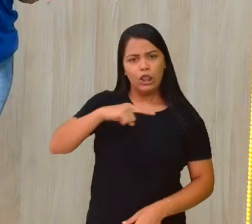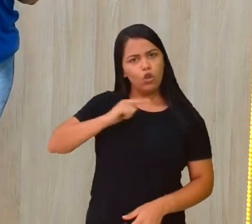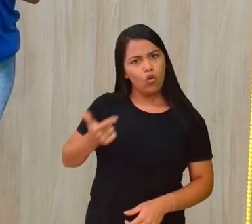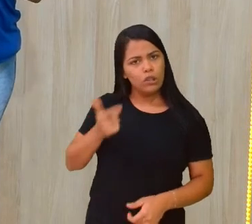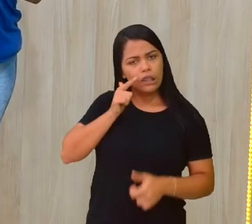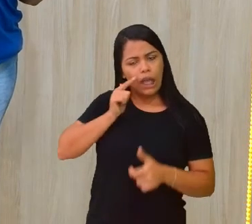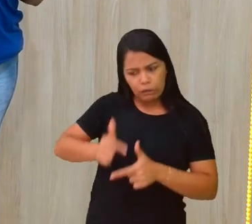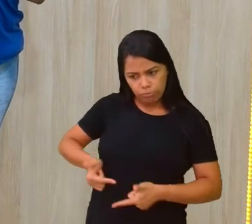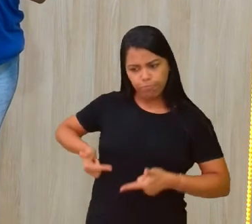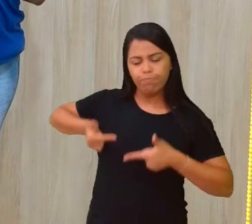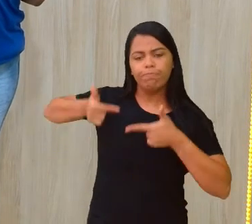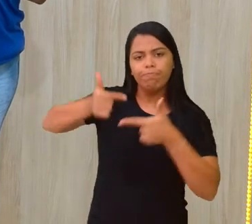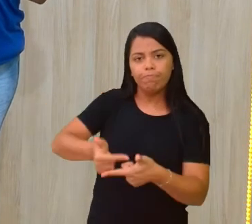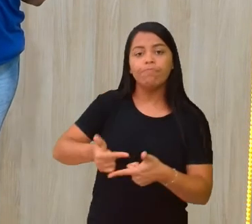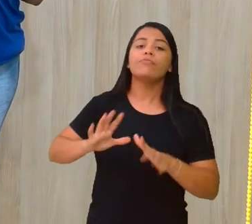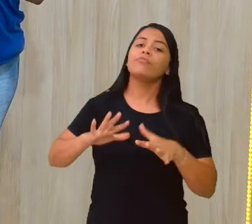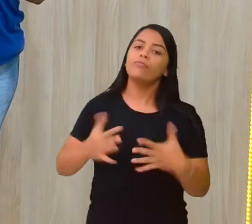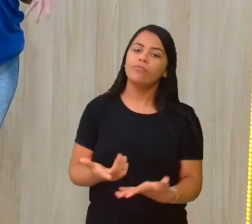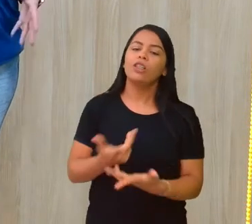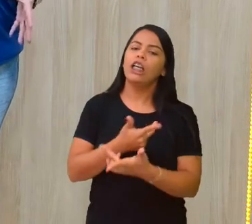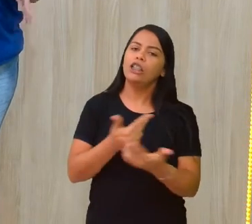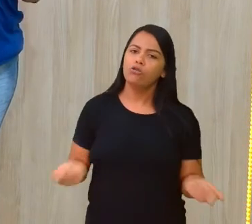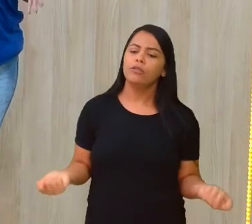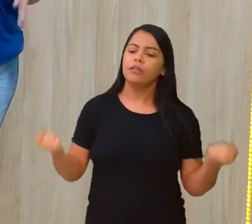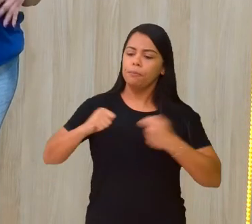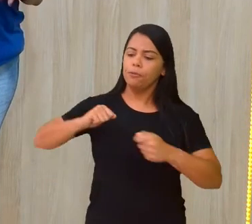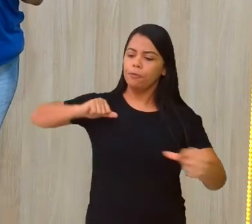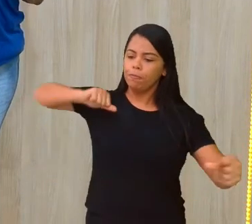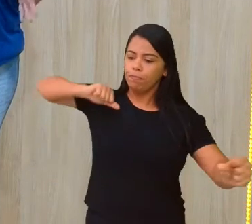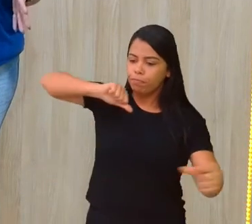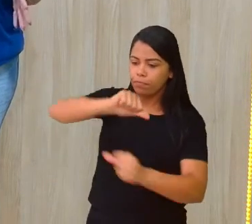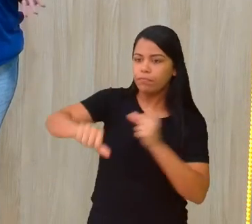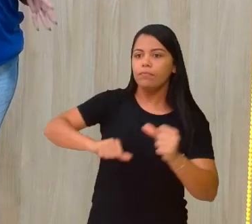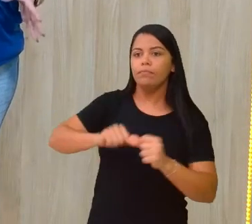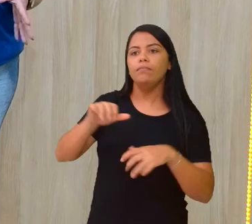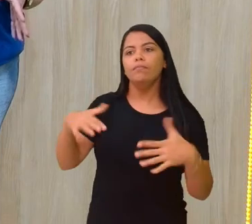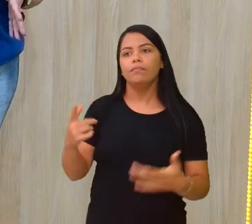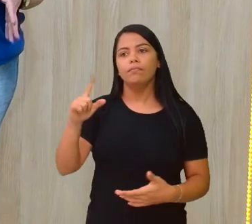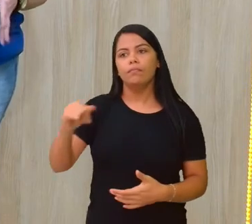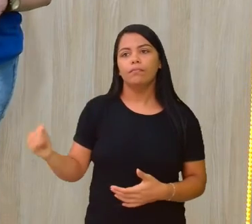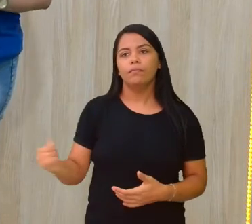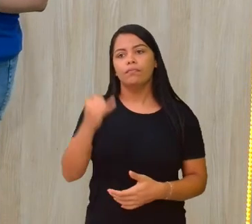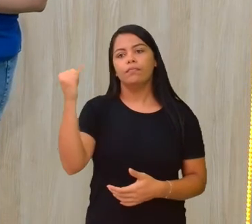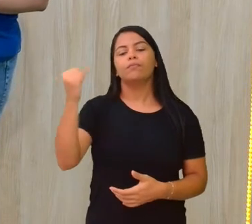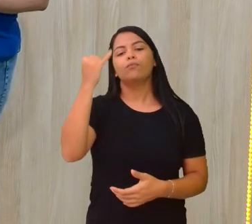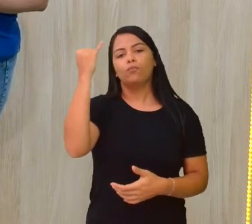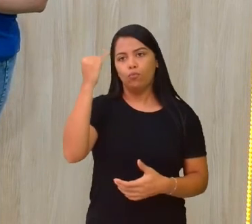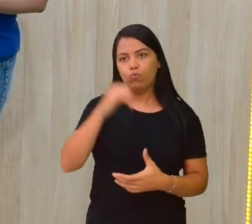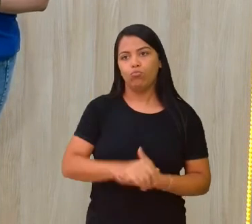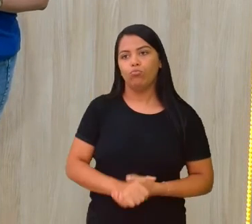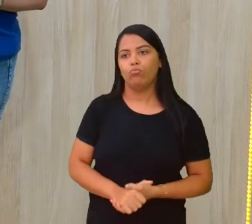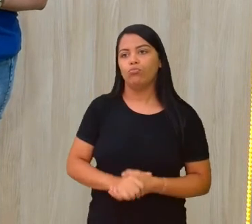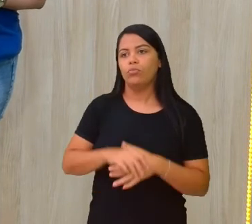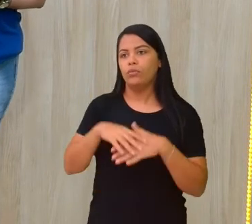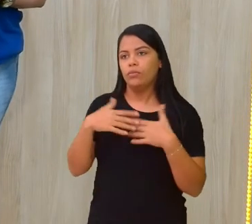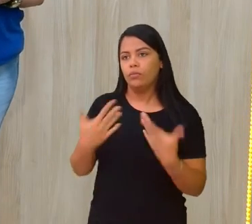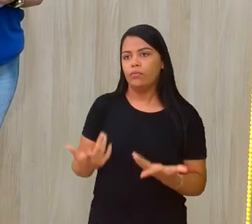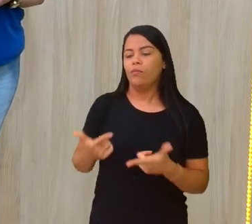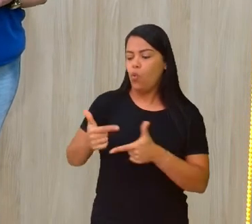né? As coisas podem, sim, mudar, tá? Então, é importante que isso aconteça. Então, uma luta